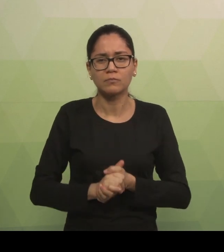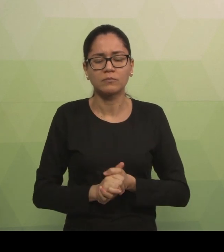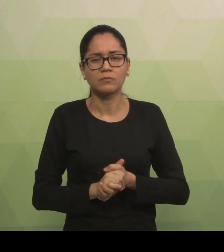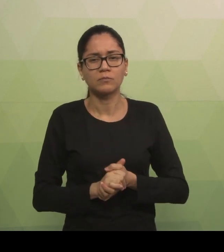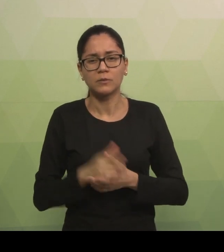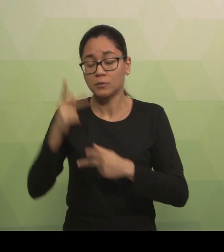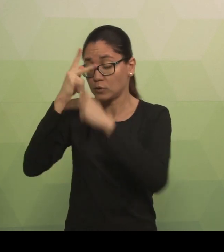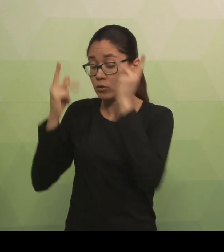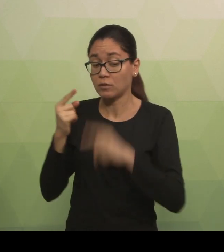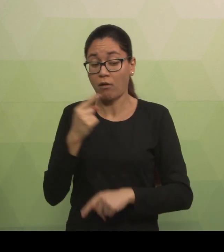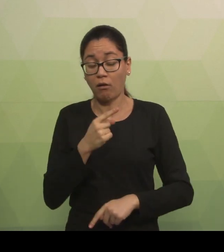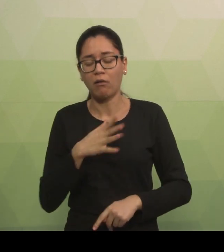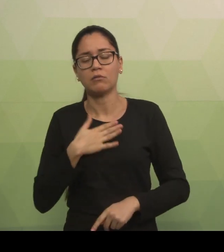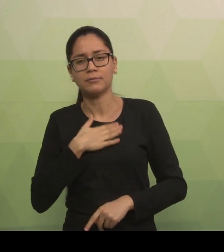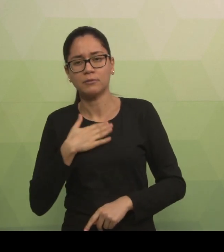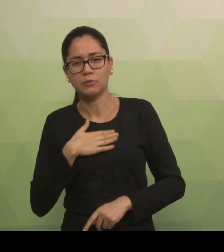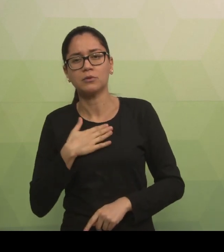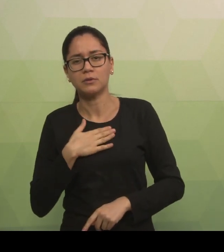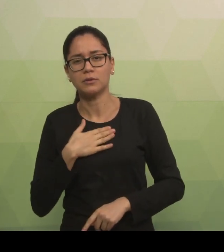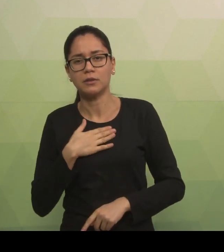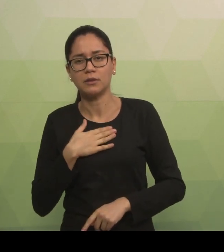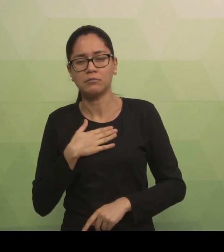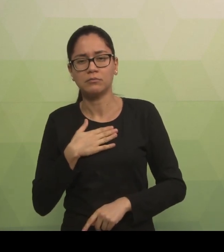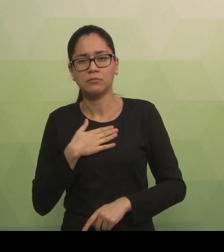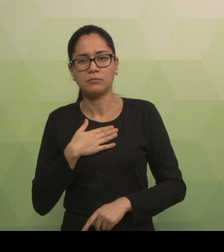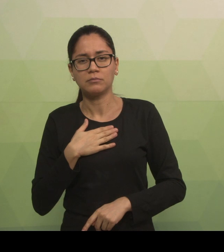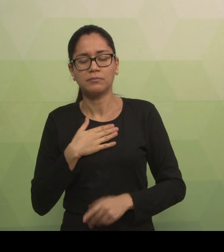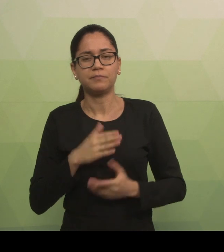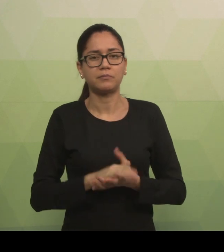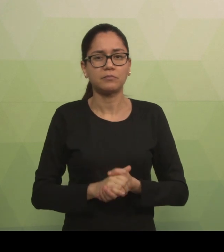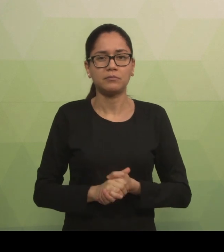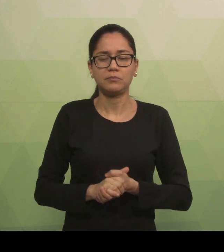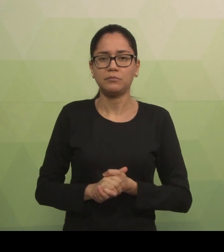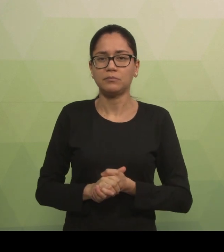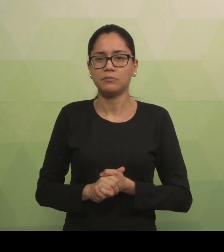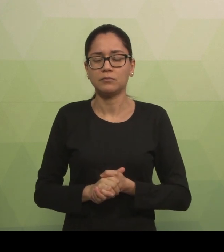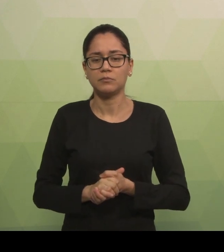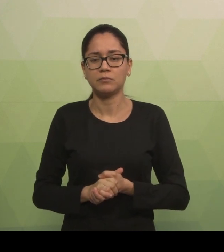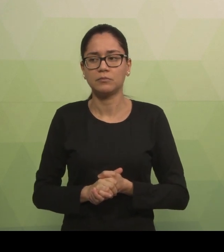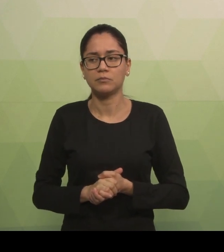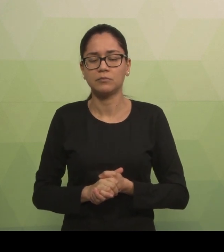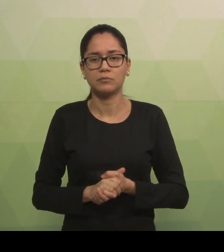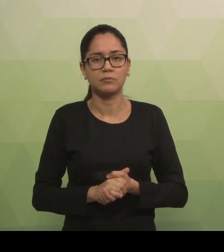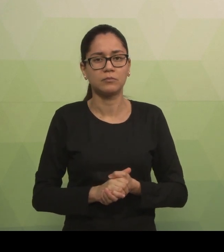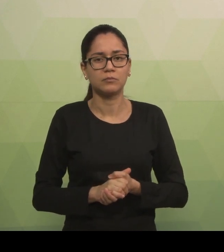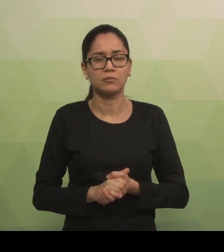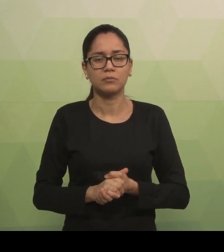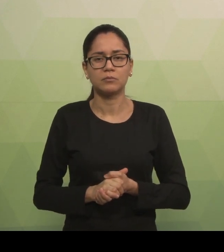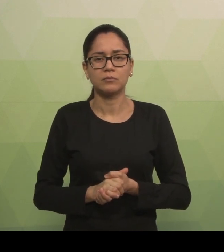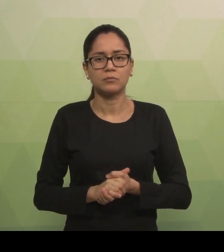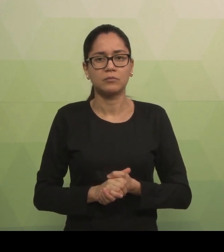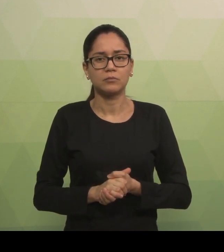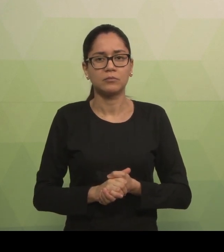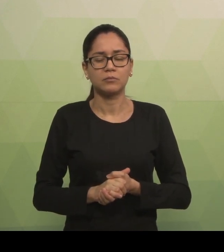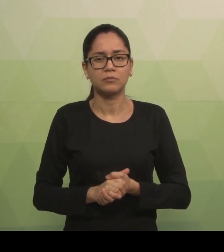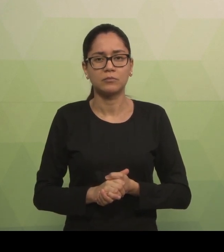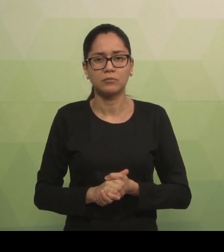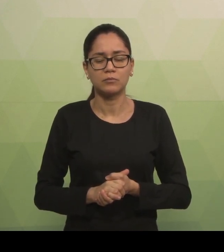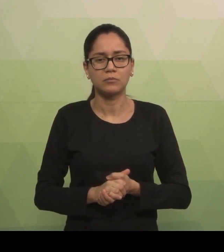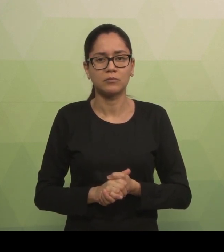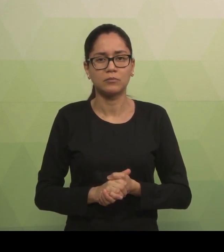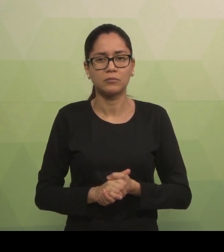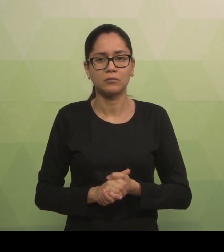para a navegação e fidelização dos mais diversos grupos de internautas. No que diz a respeito à implementação de